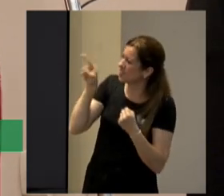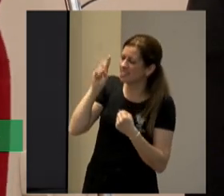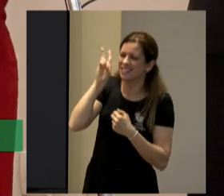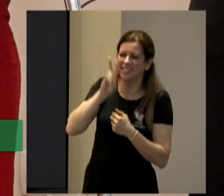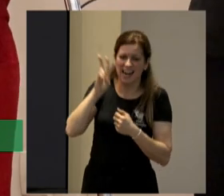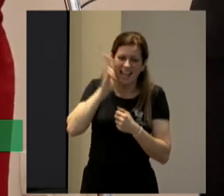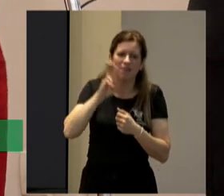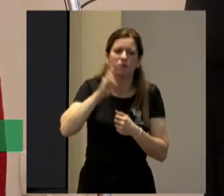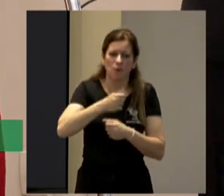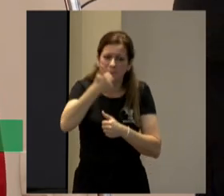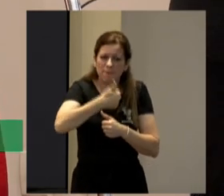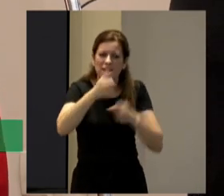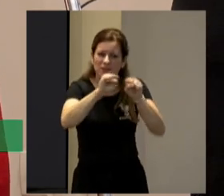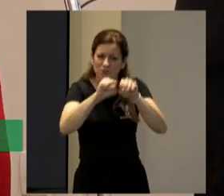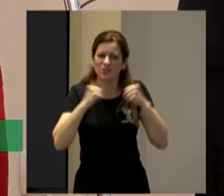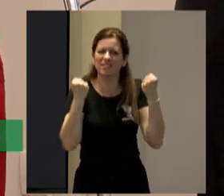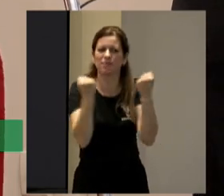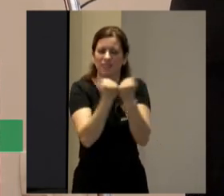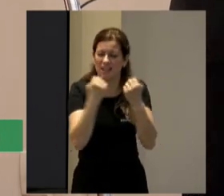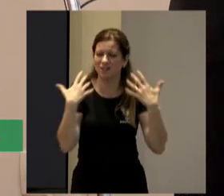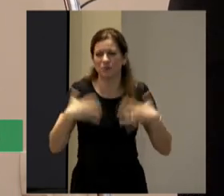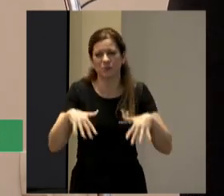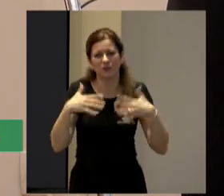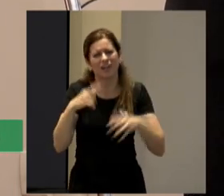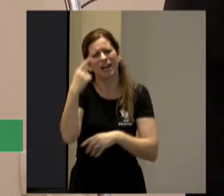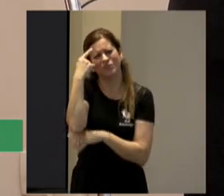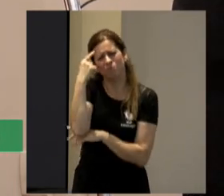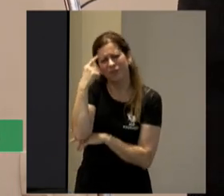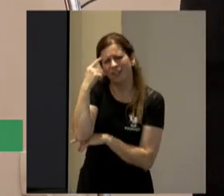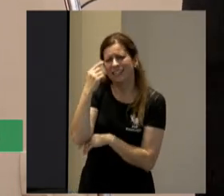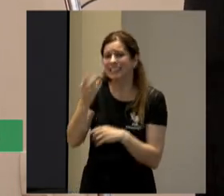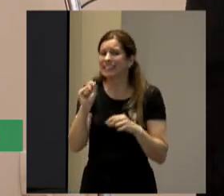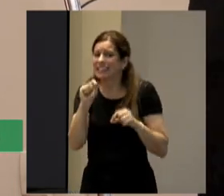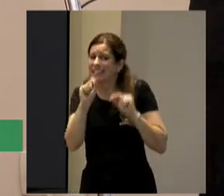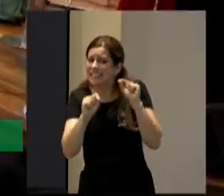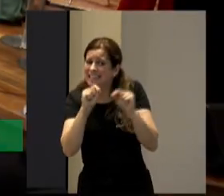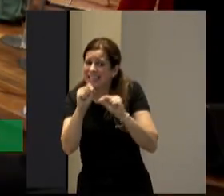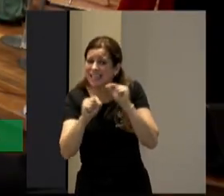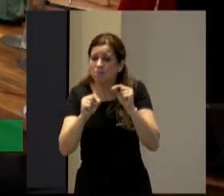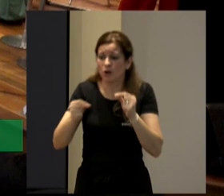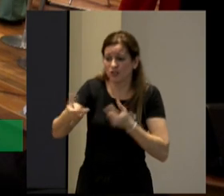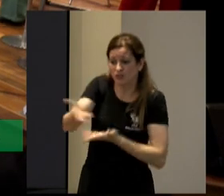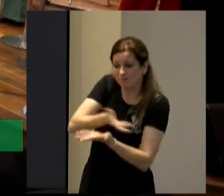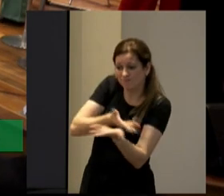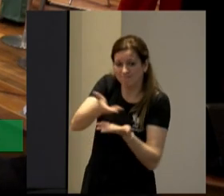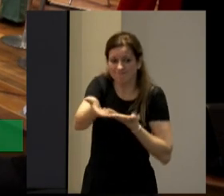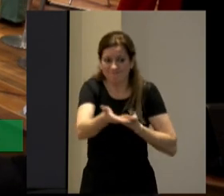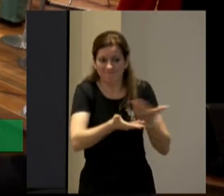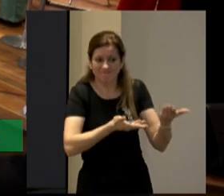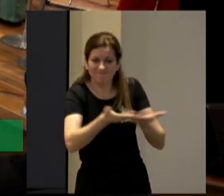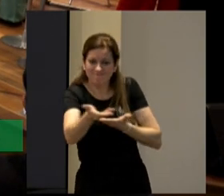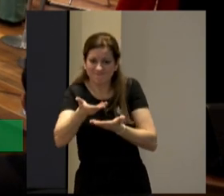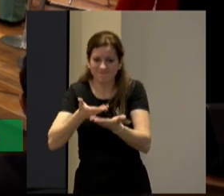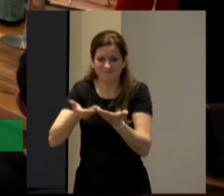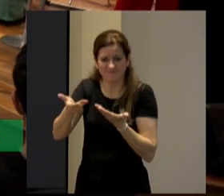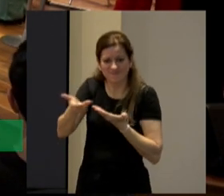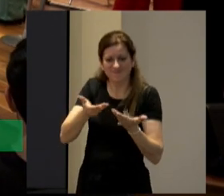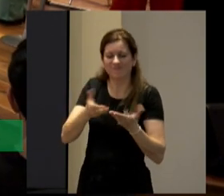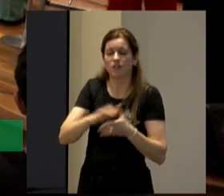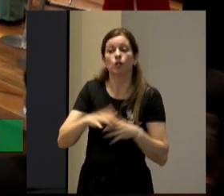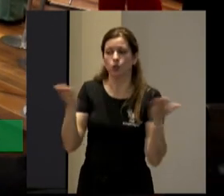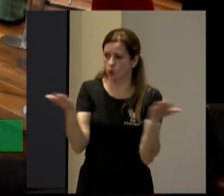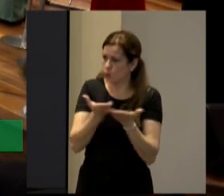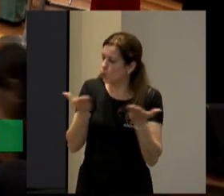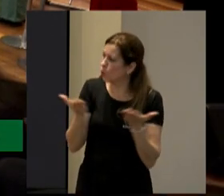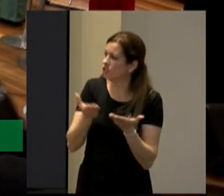nosso primeiro seminário que a gente tinha que ver quem nós vamos pedir para fazer partilhas. Hoje, nós tivemos mais